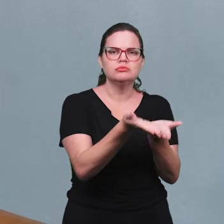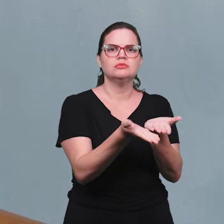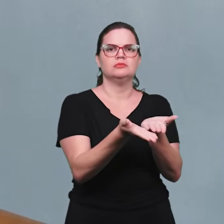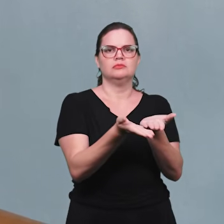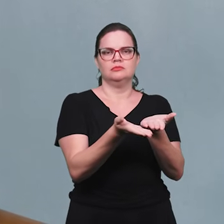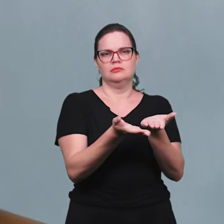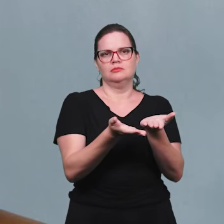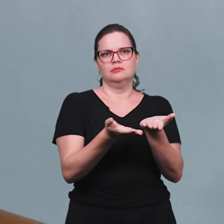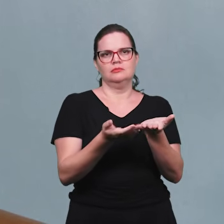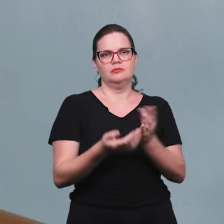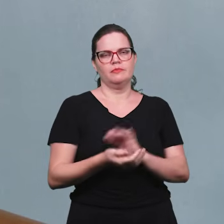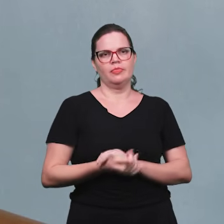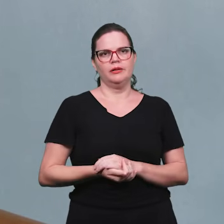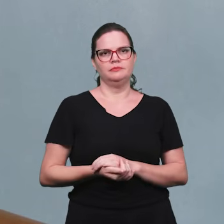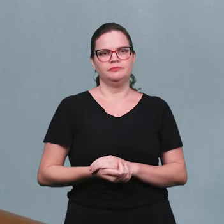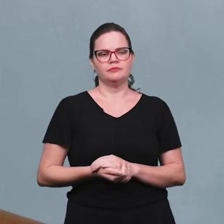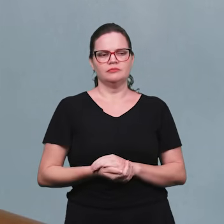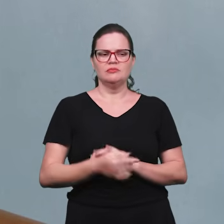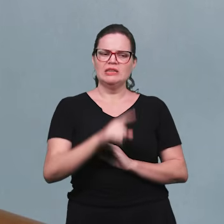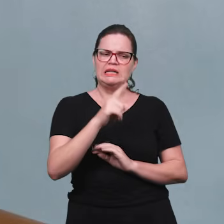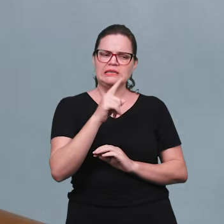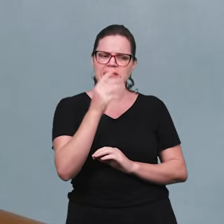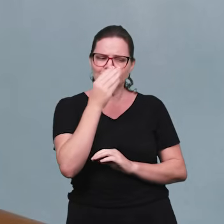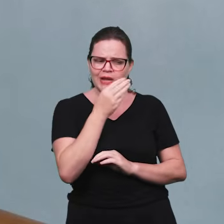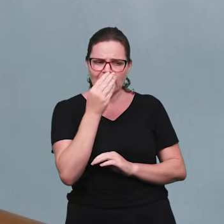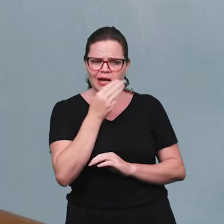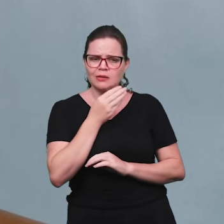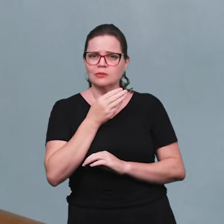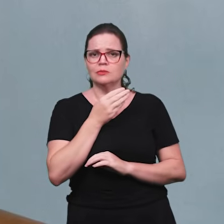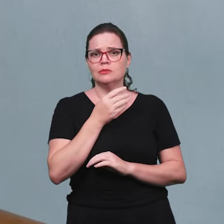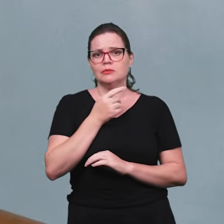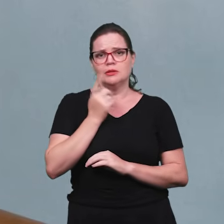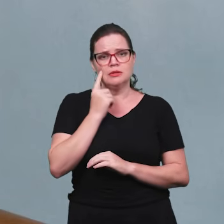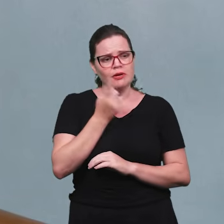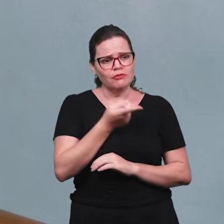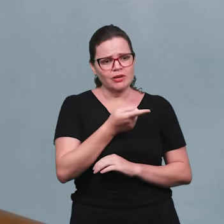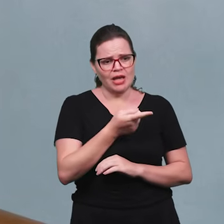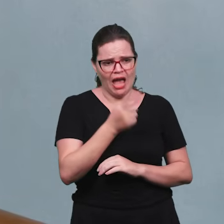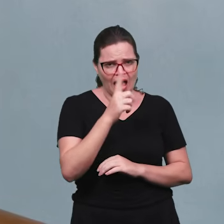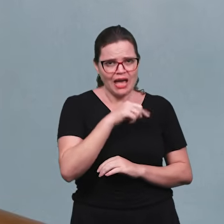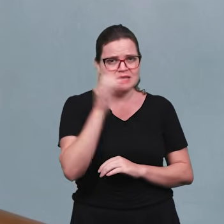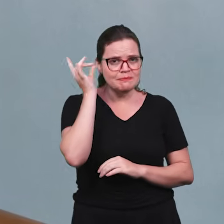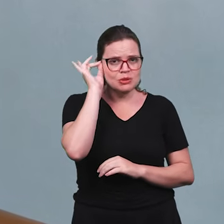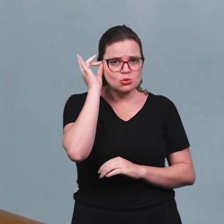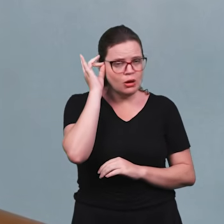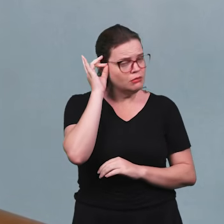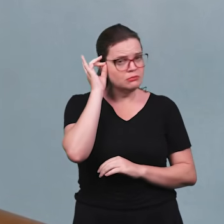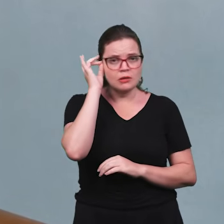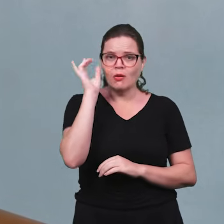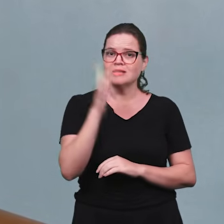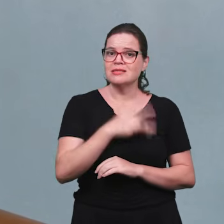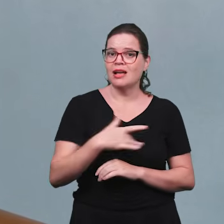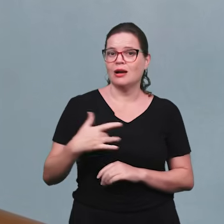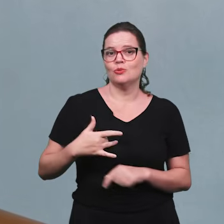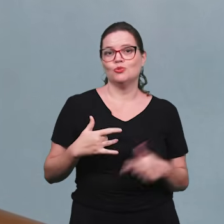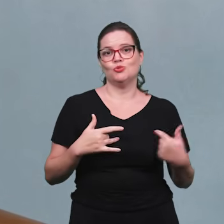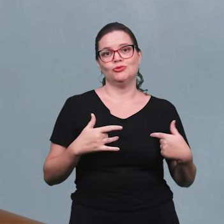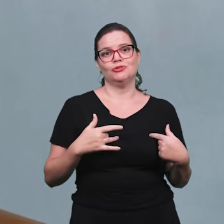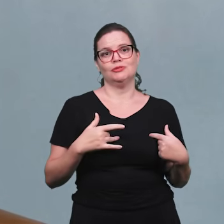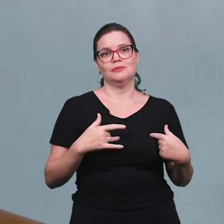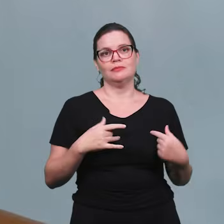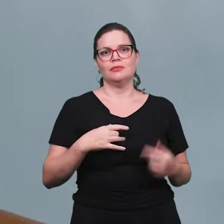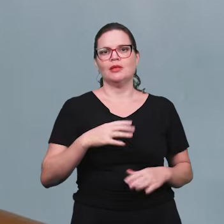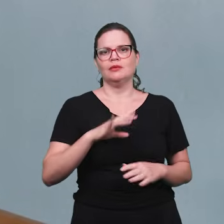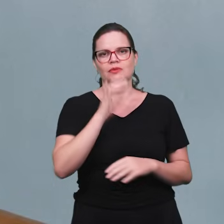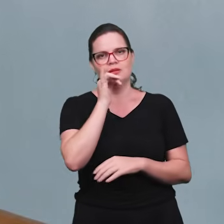coisa, ele está até mesmo desanimado, e você vai ver uma questão de saúde. Não é questão, muitas vezes, fica